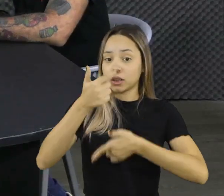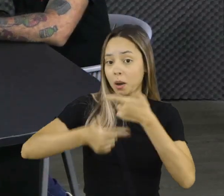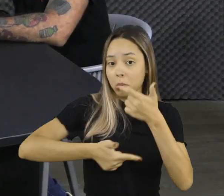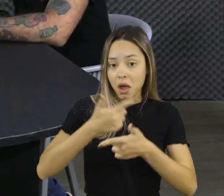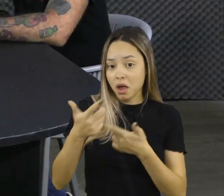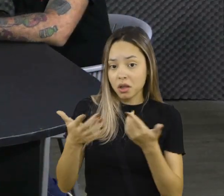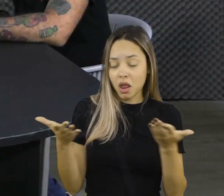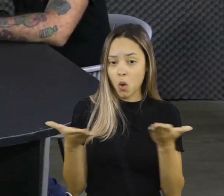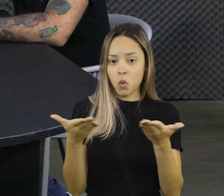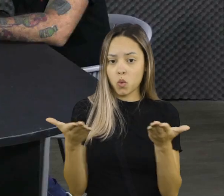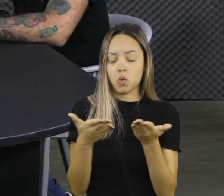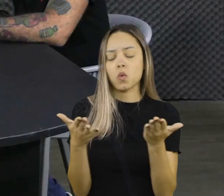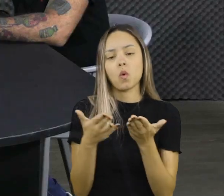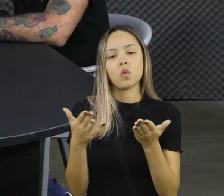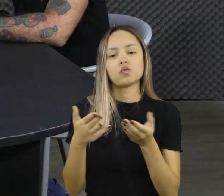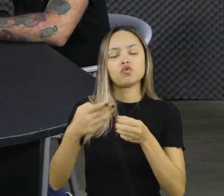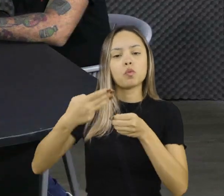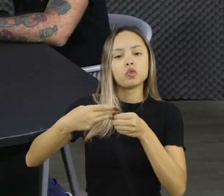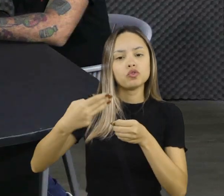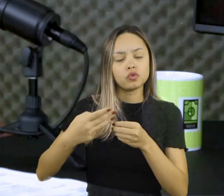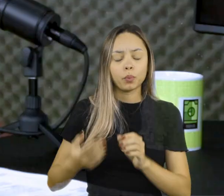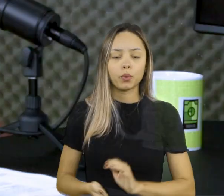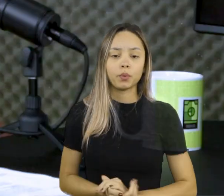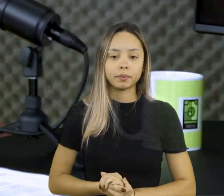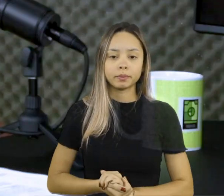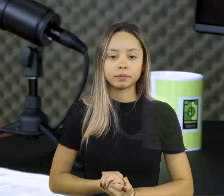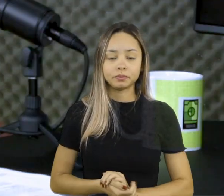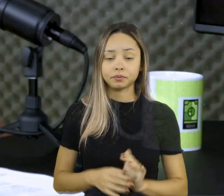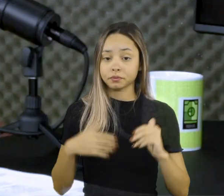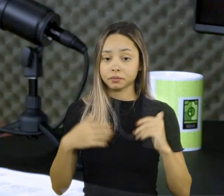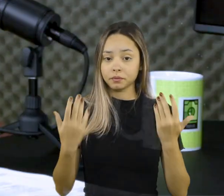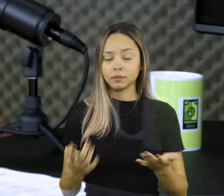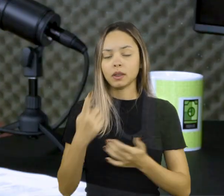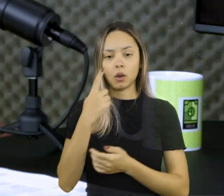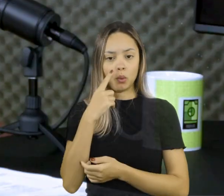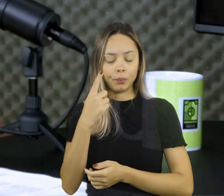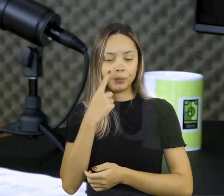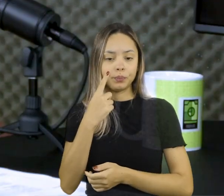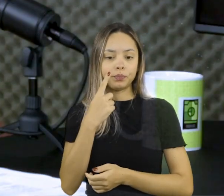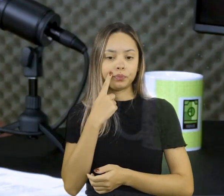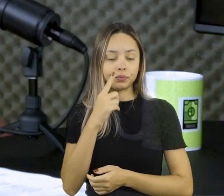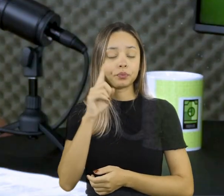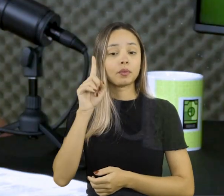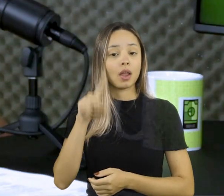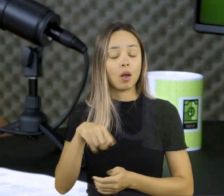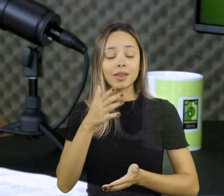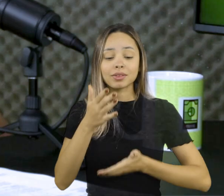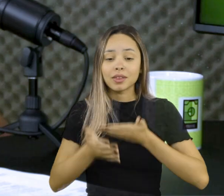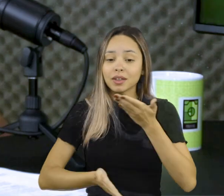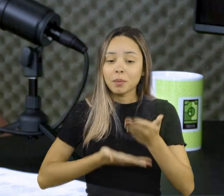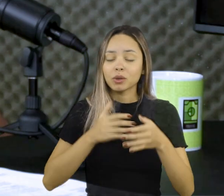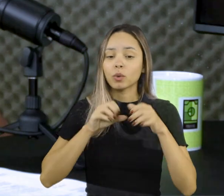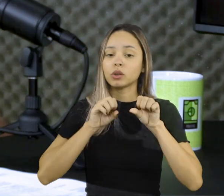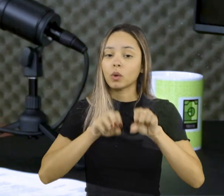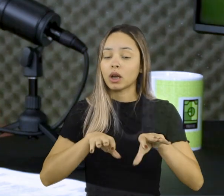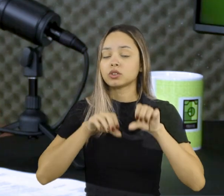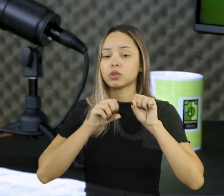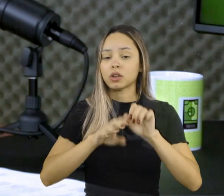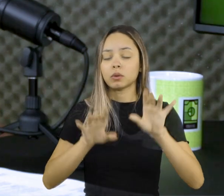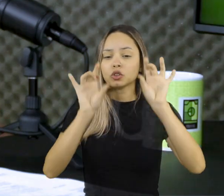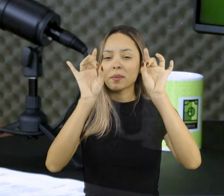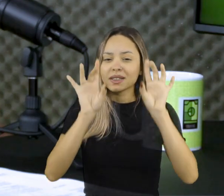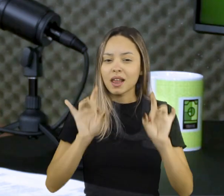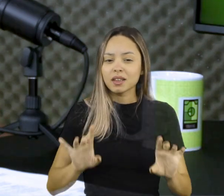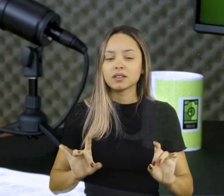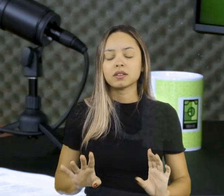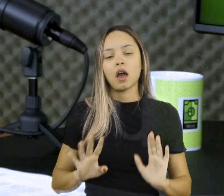Bom, o que é o AEE? AEE é um atendimento educacional especializado. E esse atendimento,